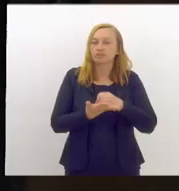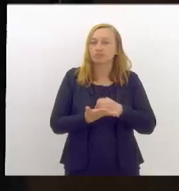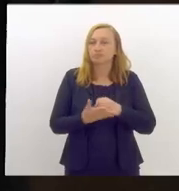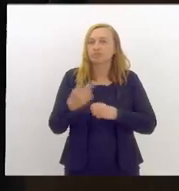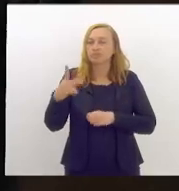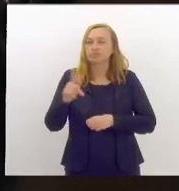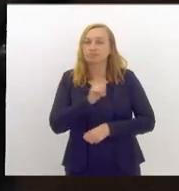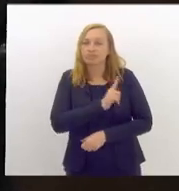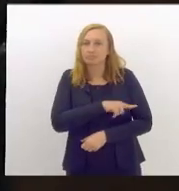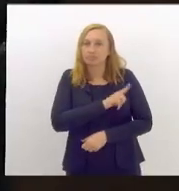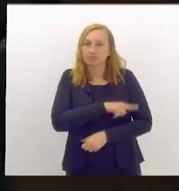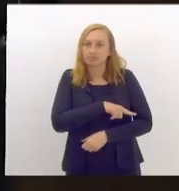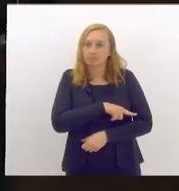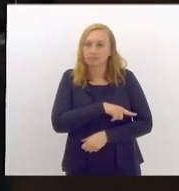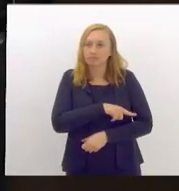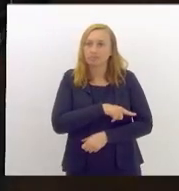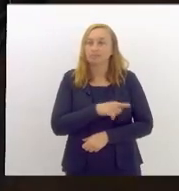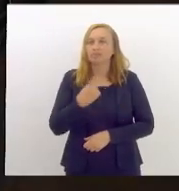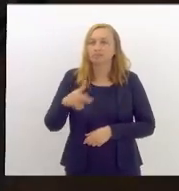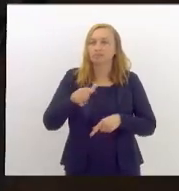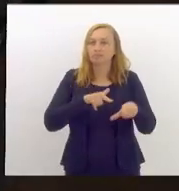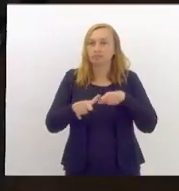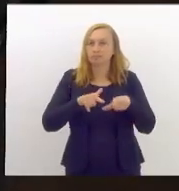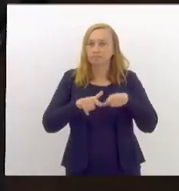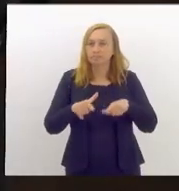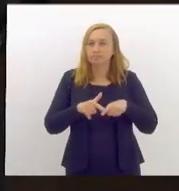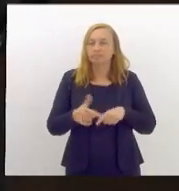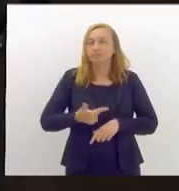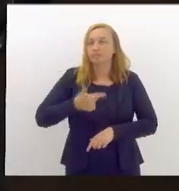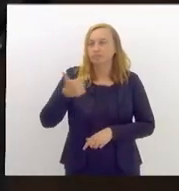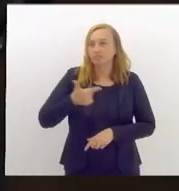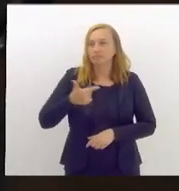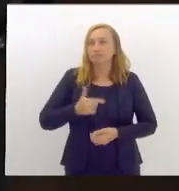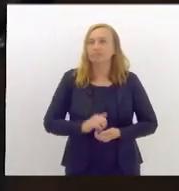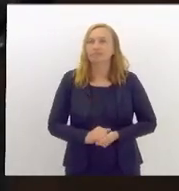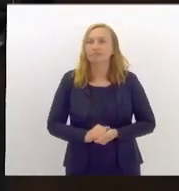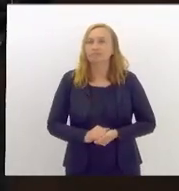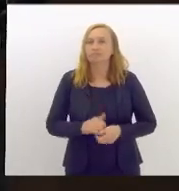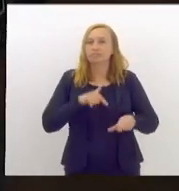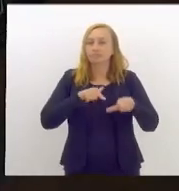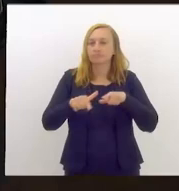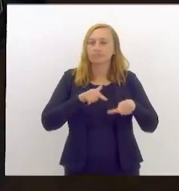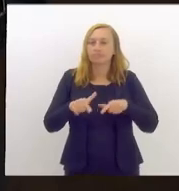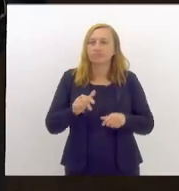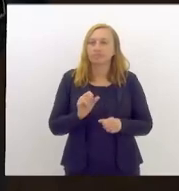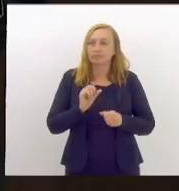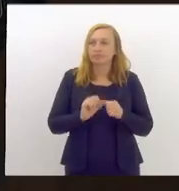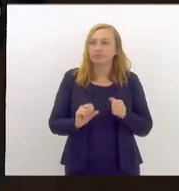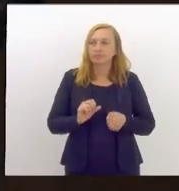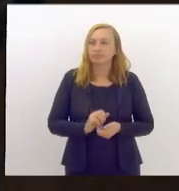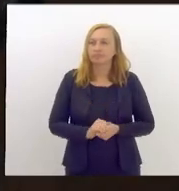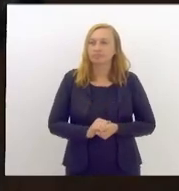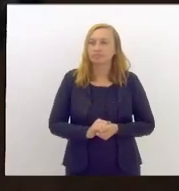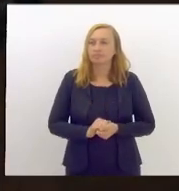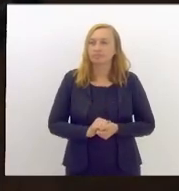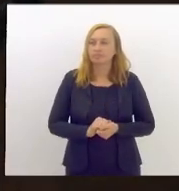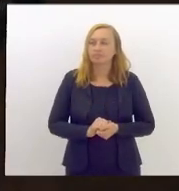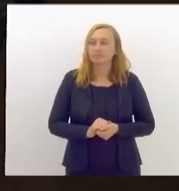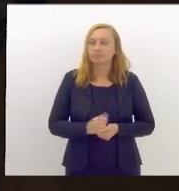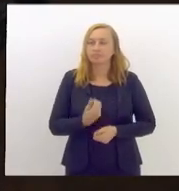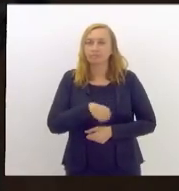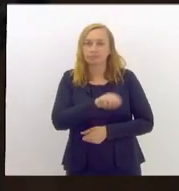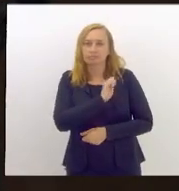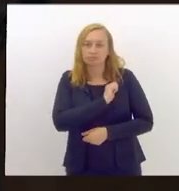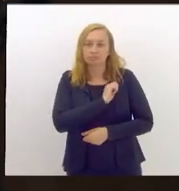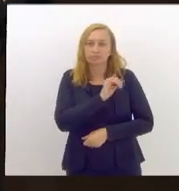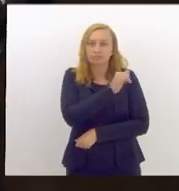a sua gestão com o seu trabalho segundo o trabalho que foi feito para recuperação fiscal